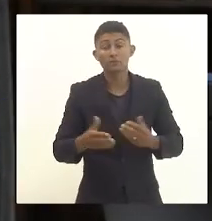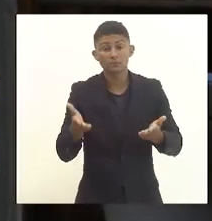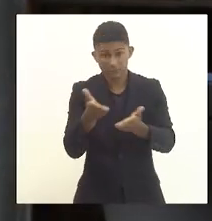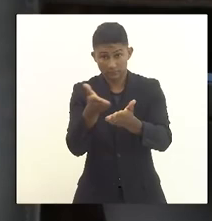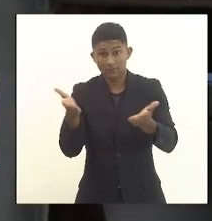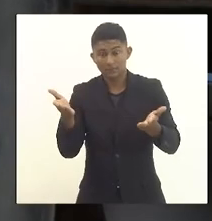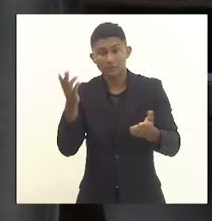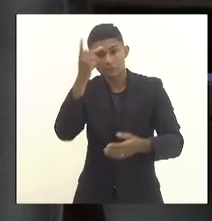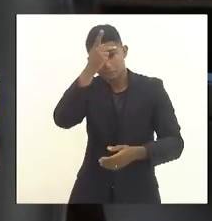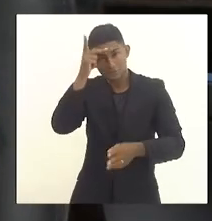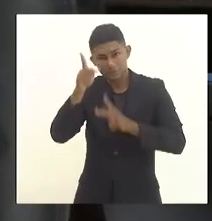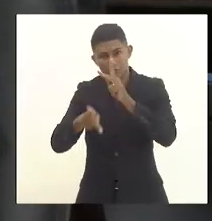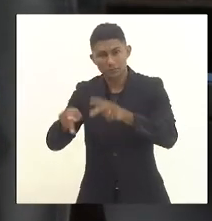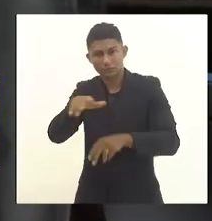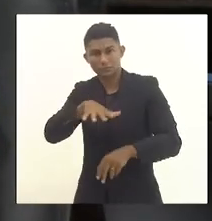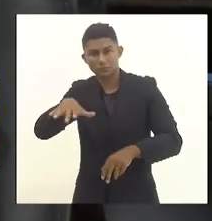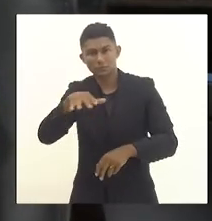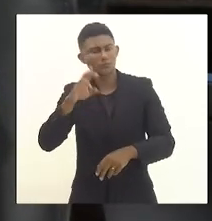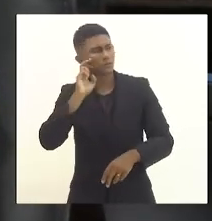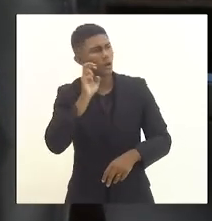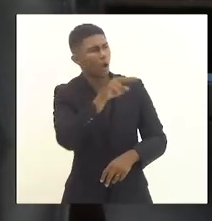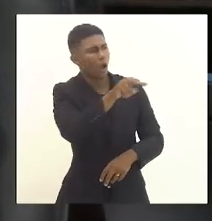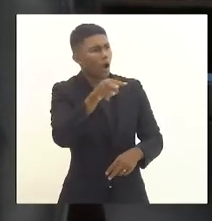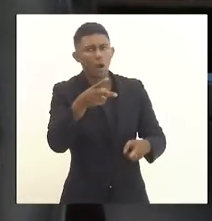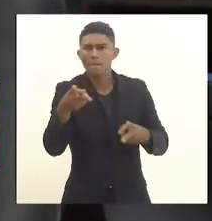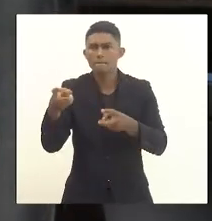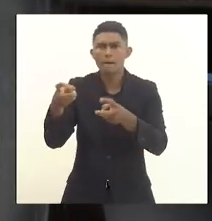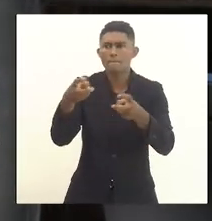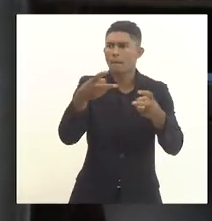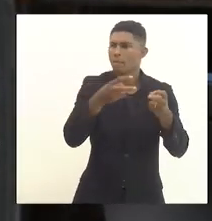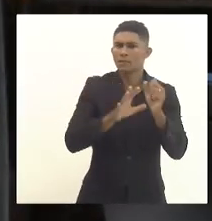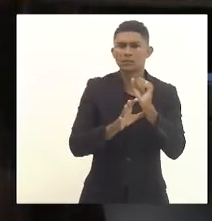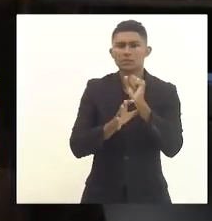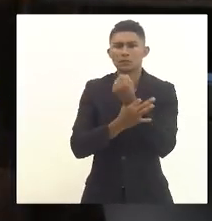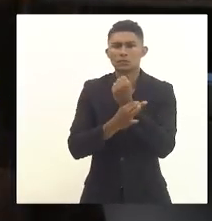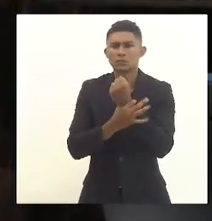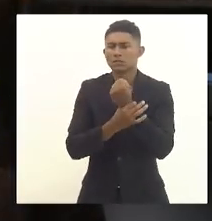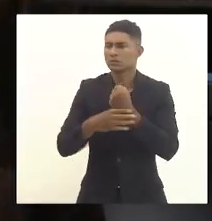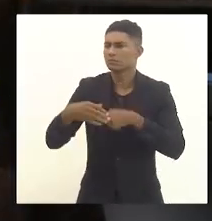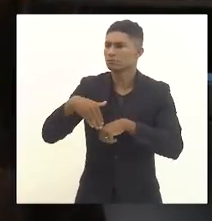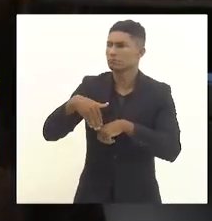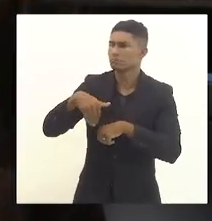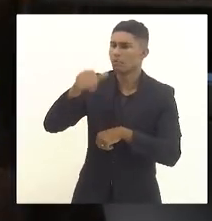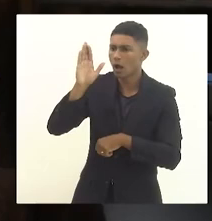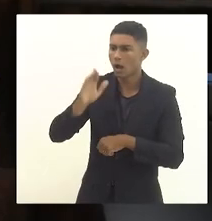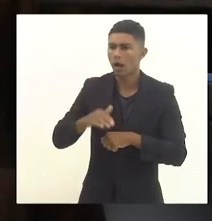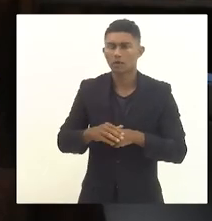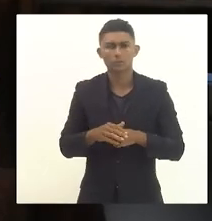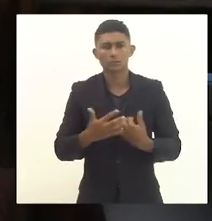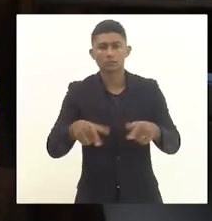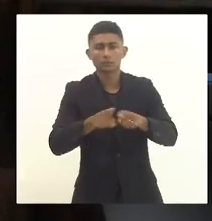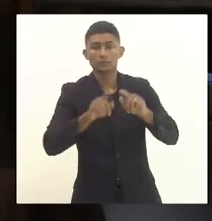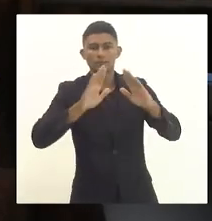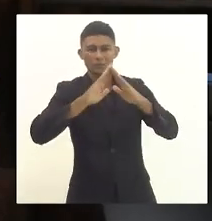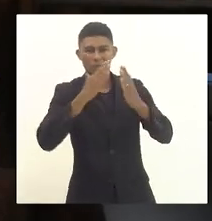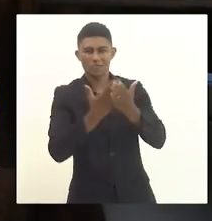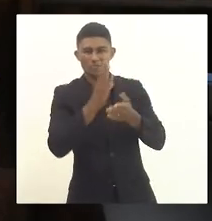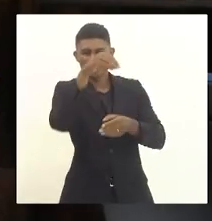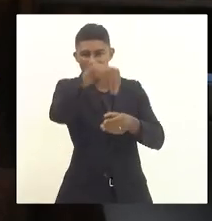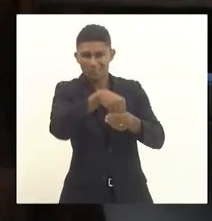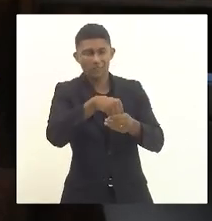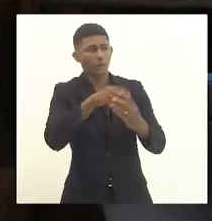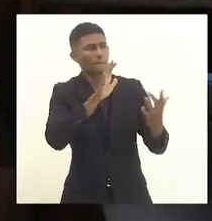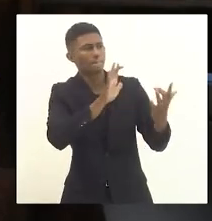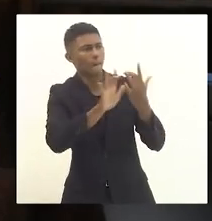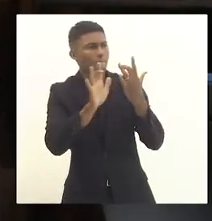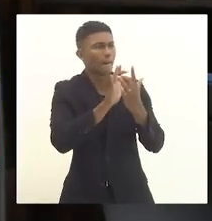na melhor segurança, que você citou a questão de segurança pública também, né, na questão das escolas conectadas. Inclusive, eu acho